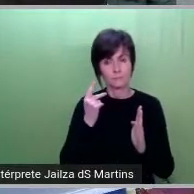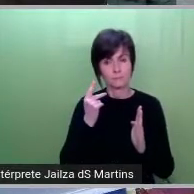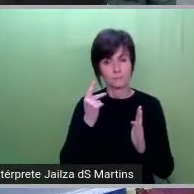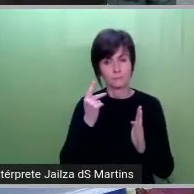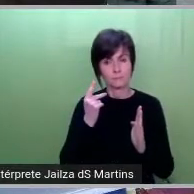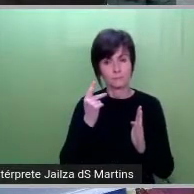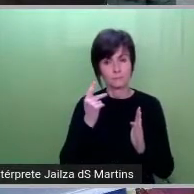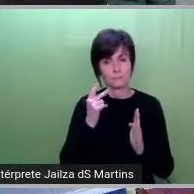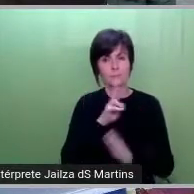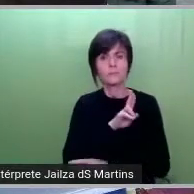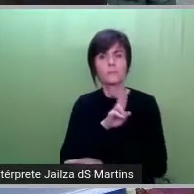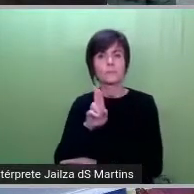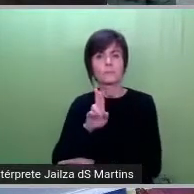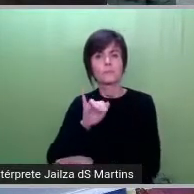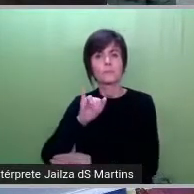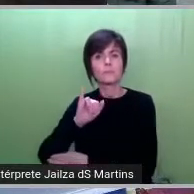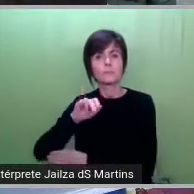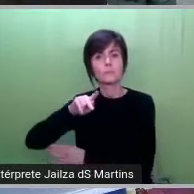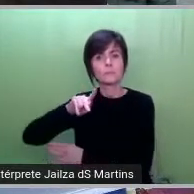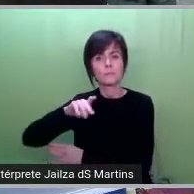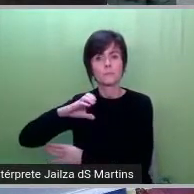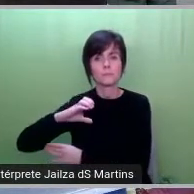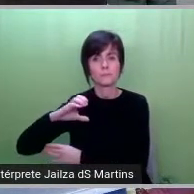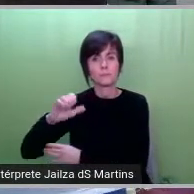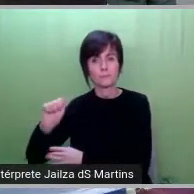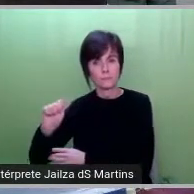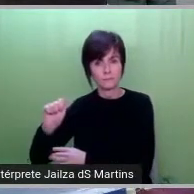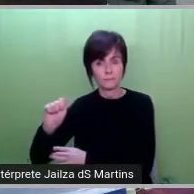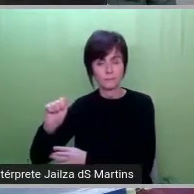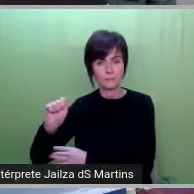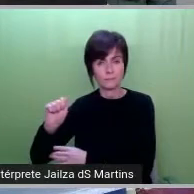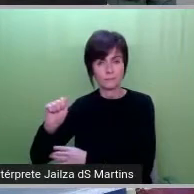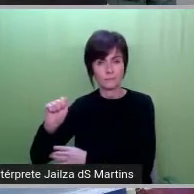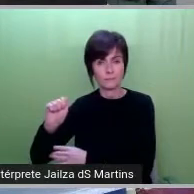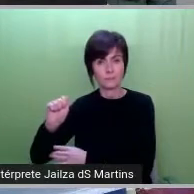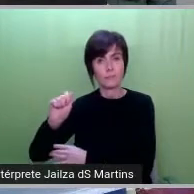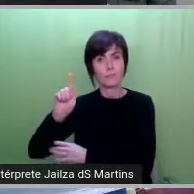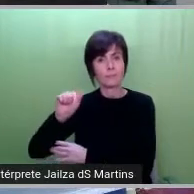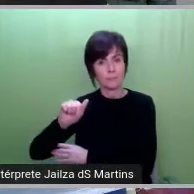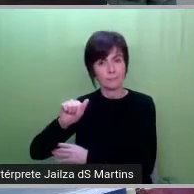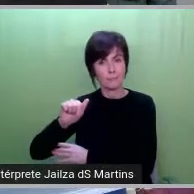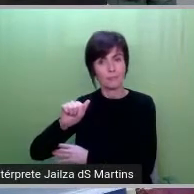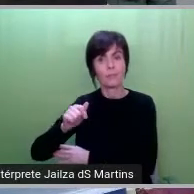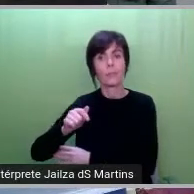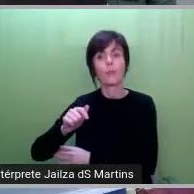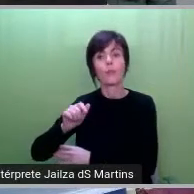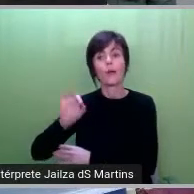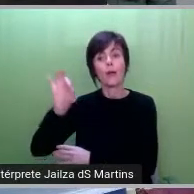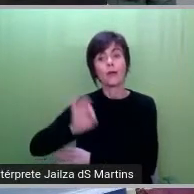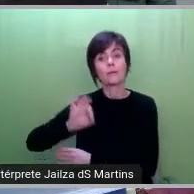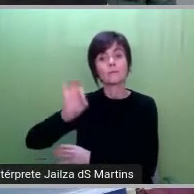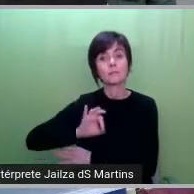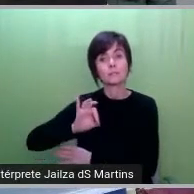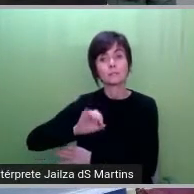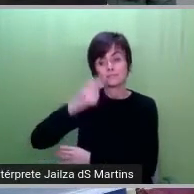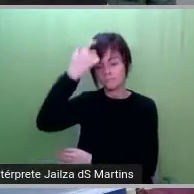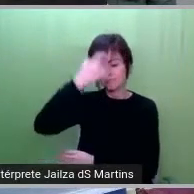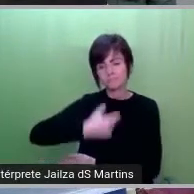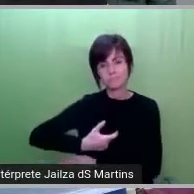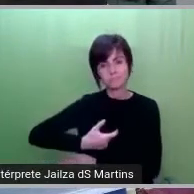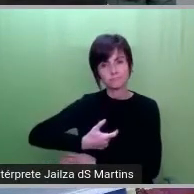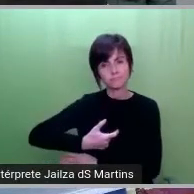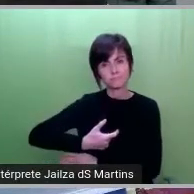é chamada de IPCA, o índice de preço ao consumidor amplo. Tem